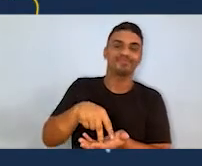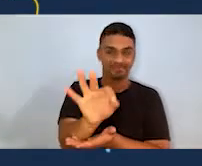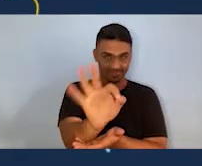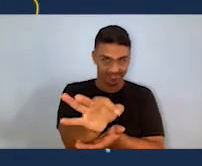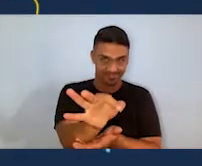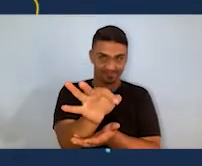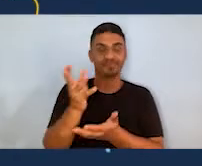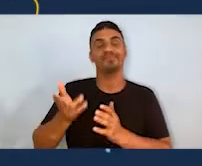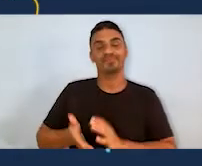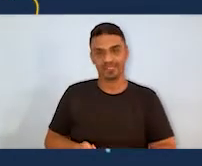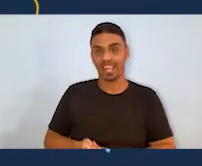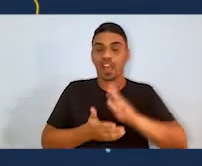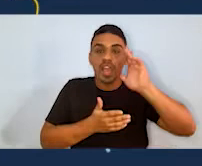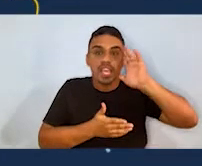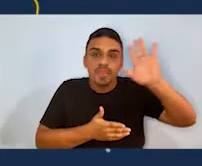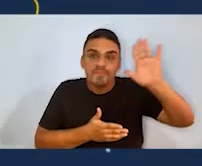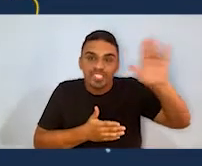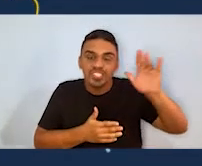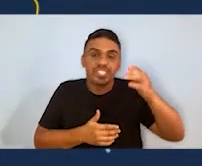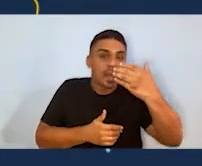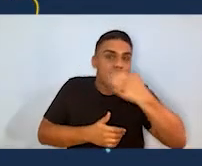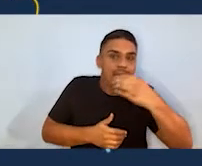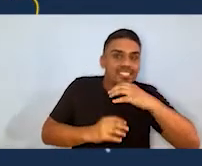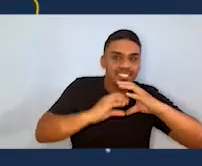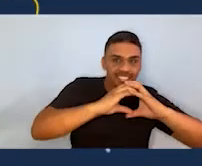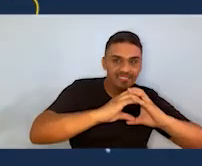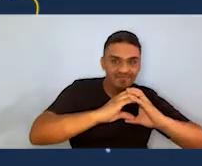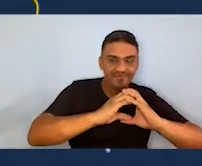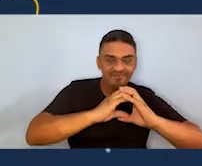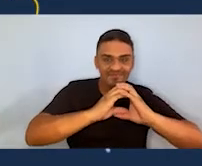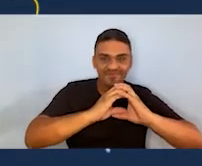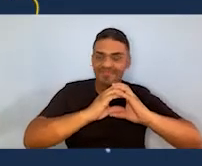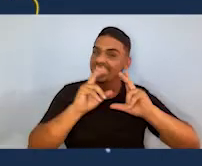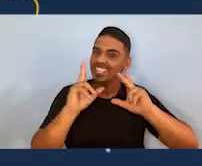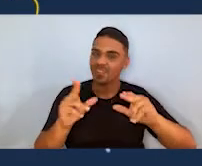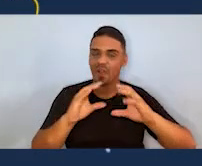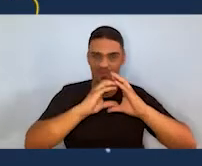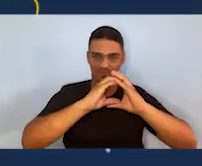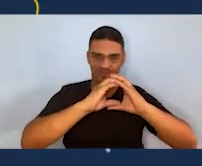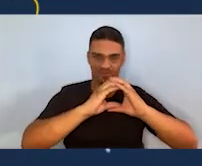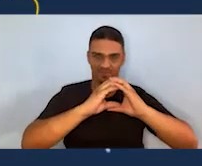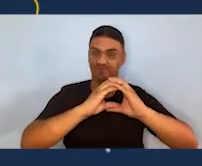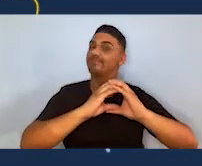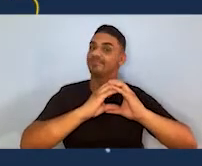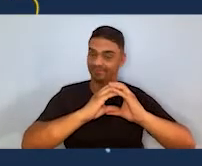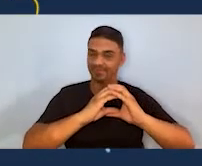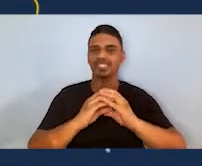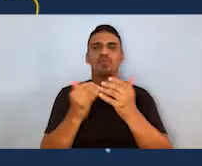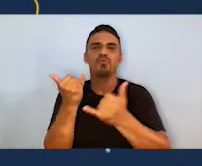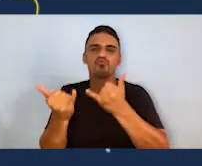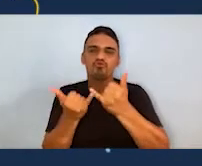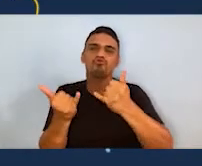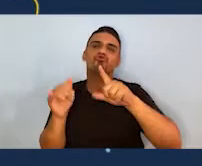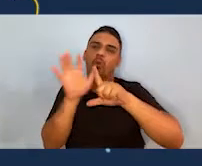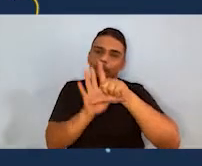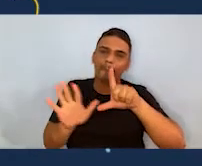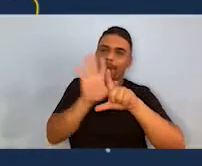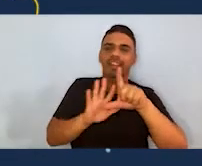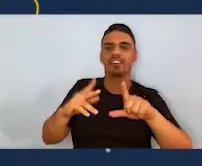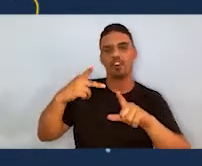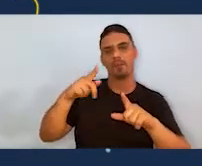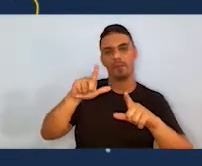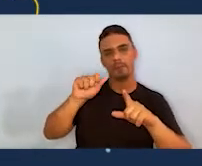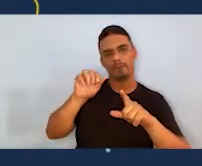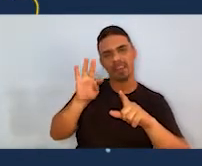você vai. Então, imaginemos que essa maçãzinha seja, sei lá, um personagem de um joguinho de